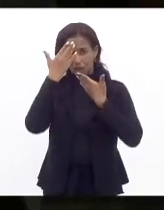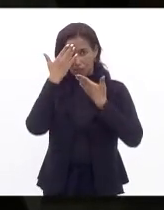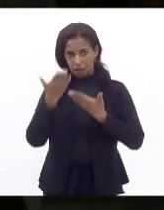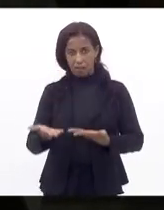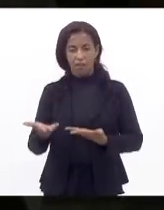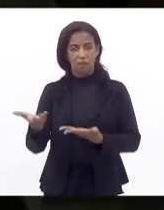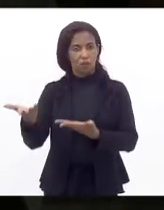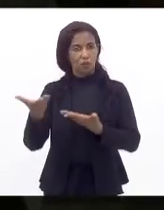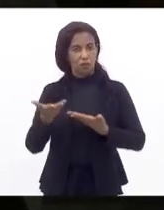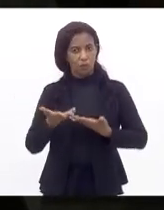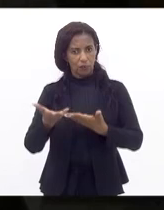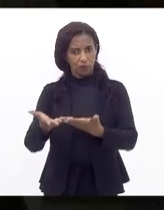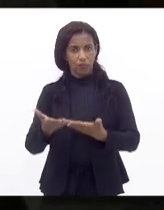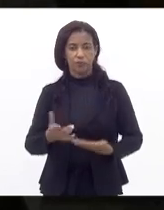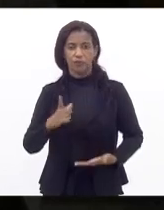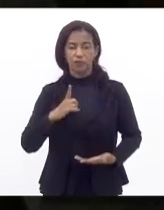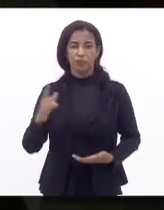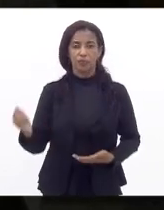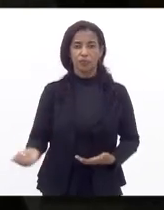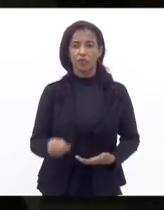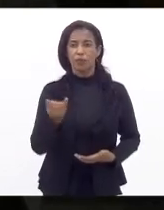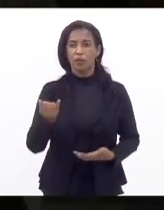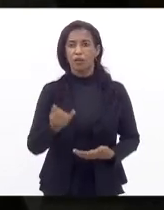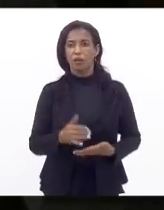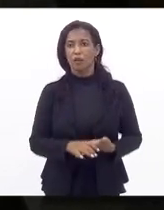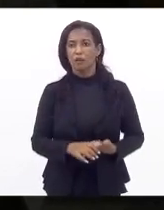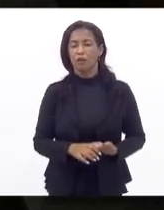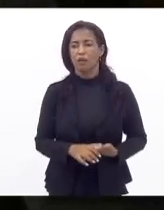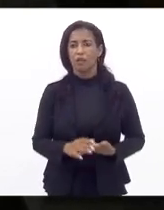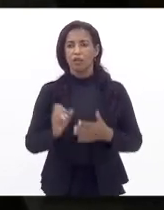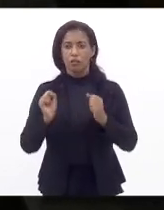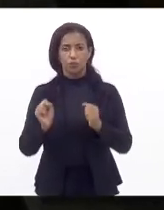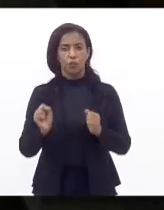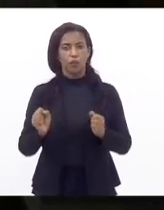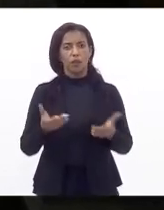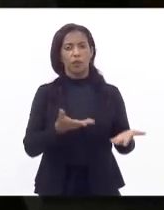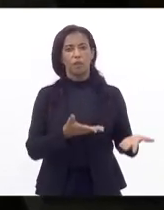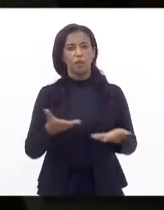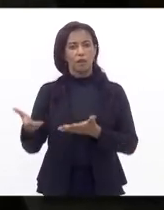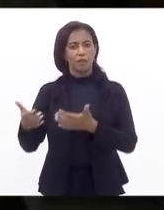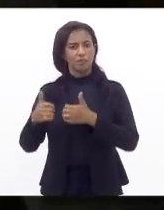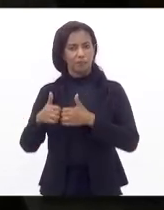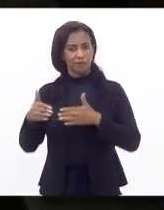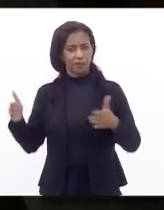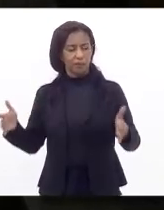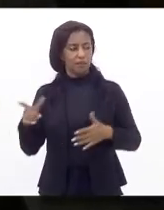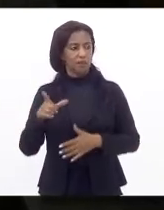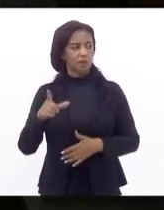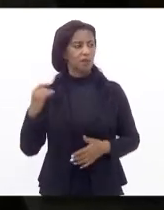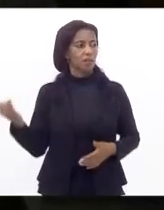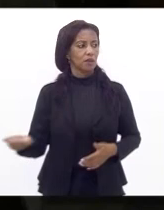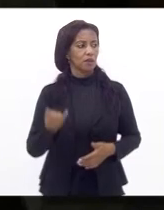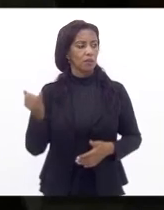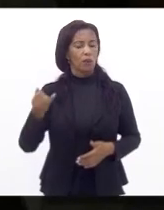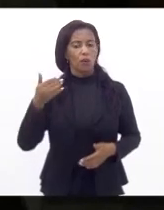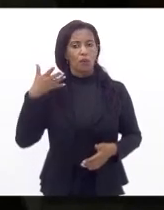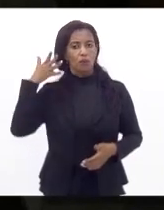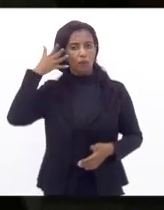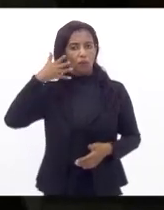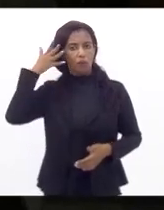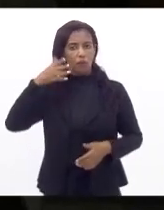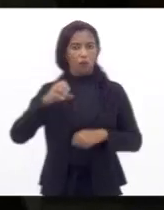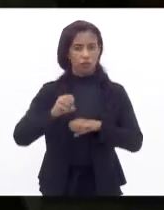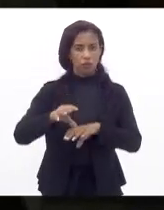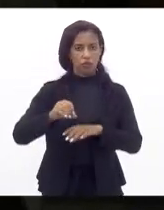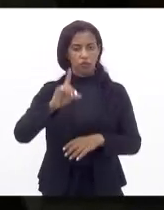recebido o convite. E tive o privilégio de poder me deslocar e participar da abertura desse importante Fórum de